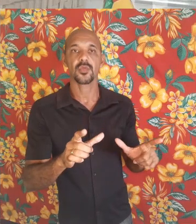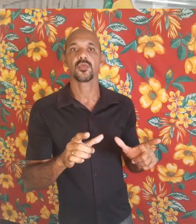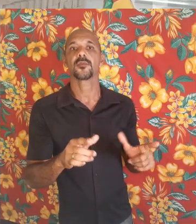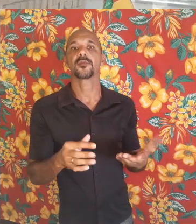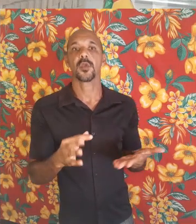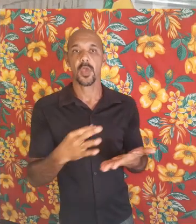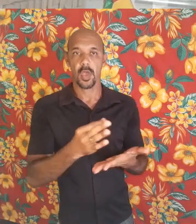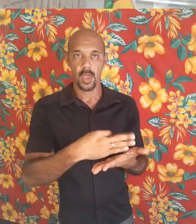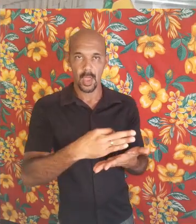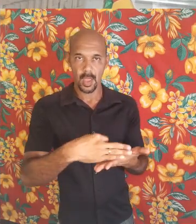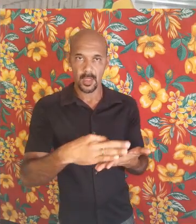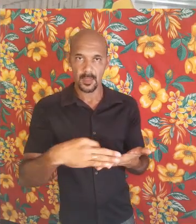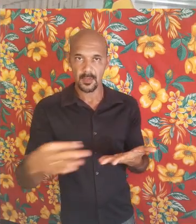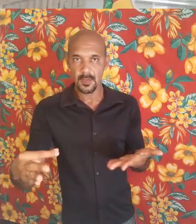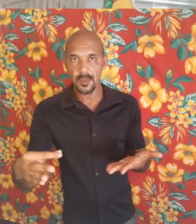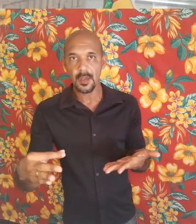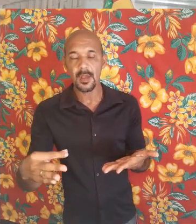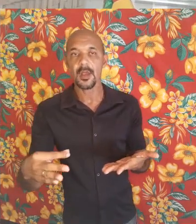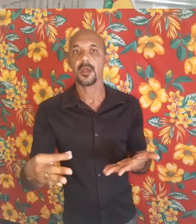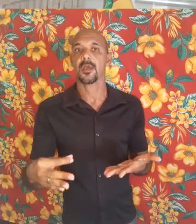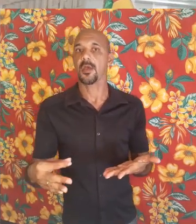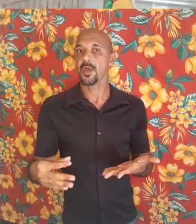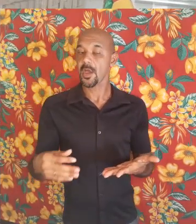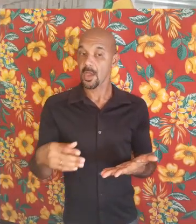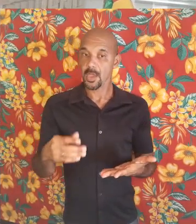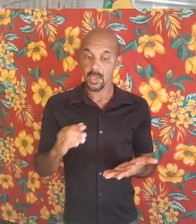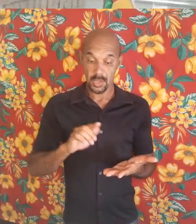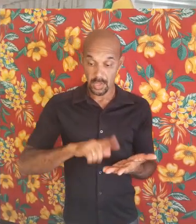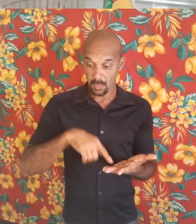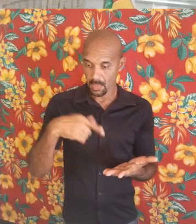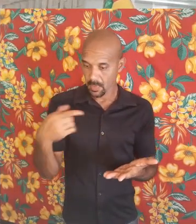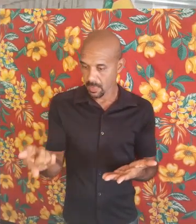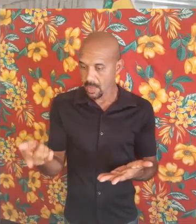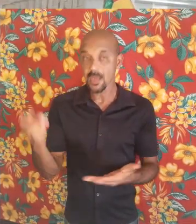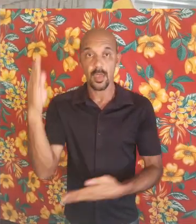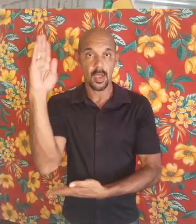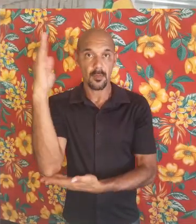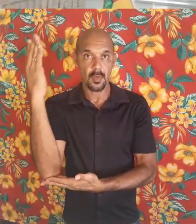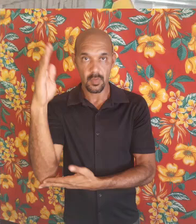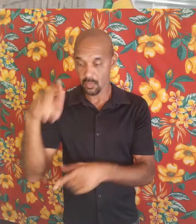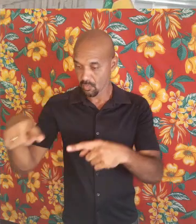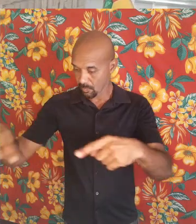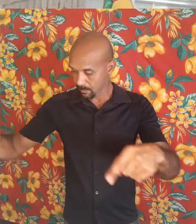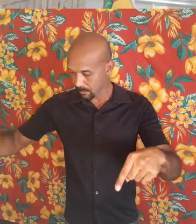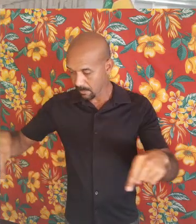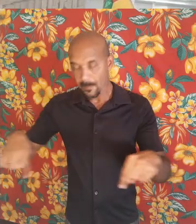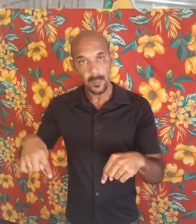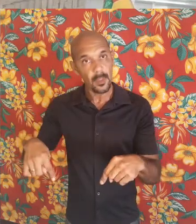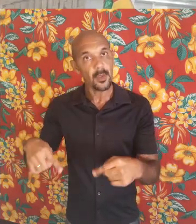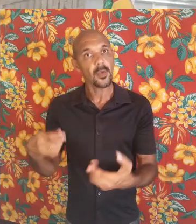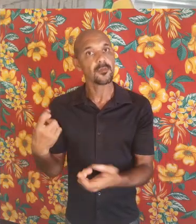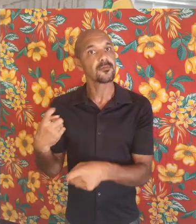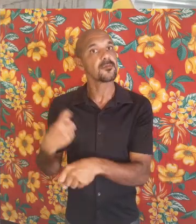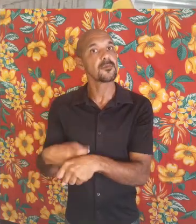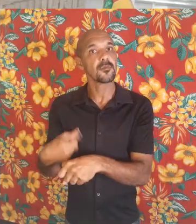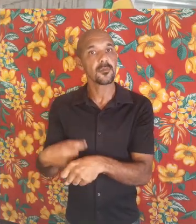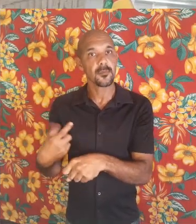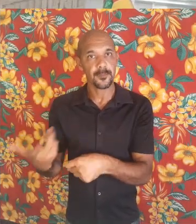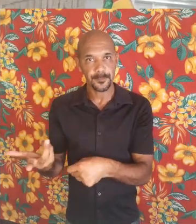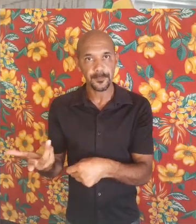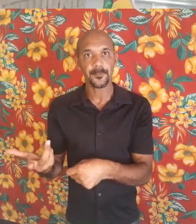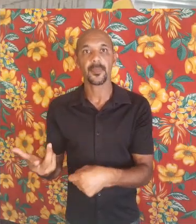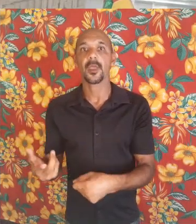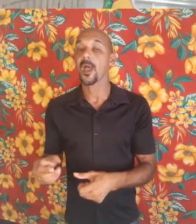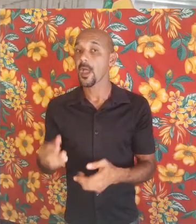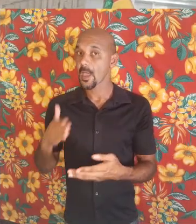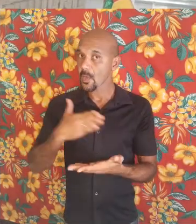desenhar, né? Passar para uma tábua que eu já tinha em casa, né? Que é uma tábua de MDF. Eu só vou fazer um quadro aqui, e comecei